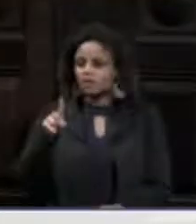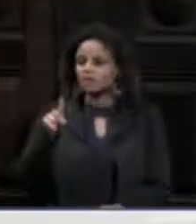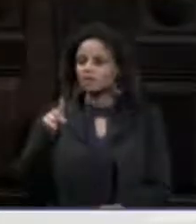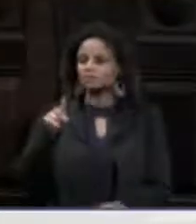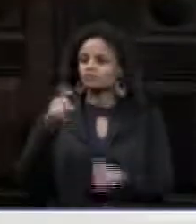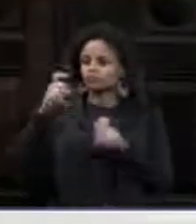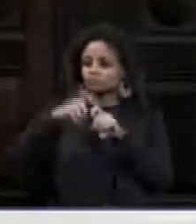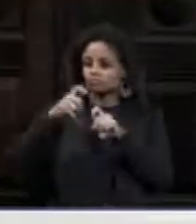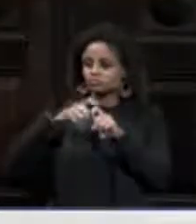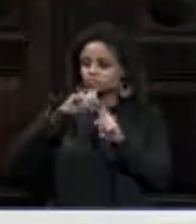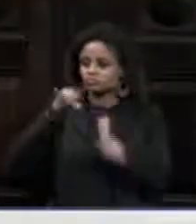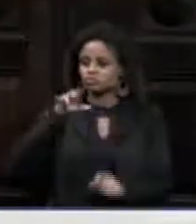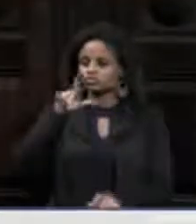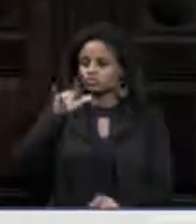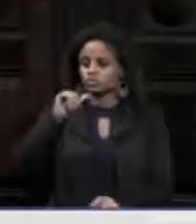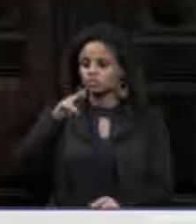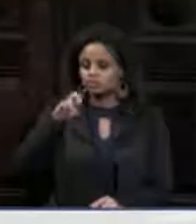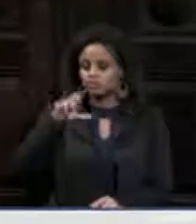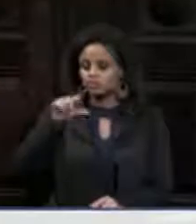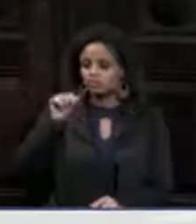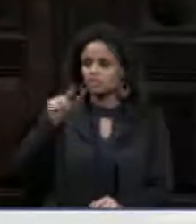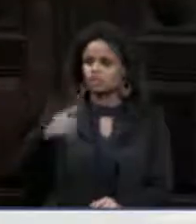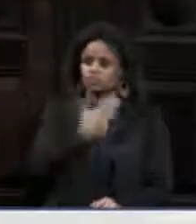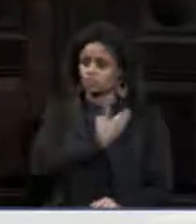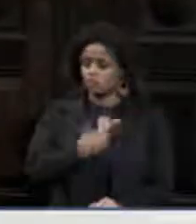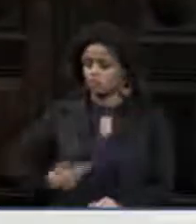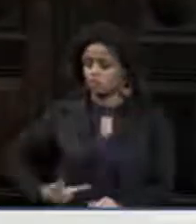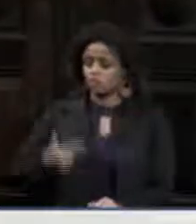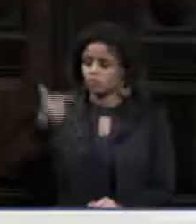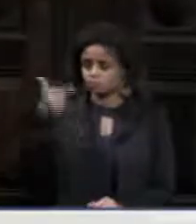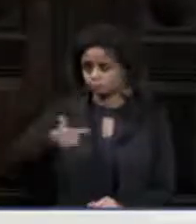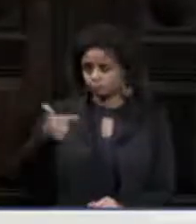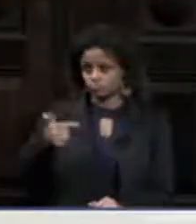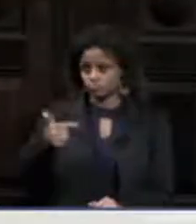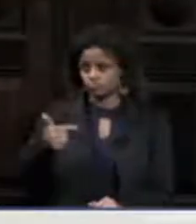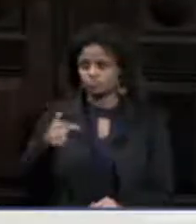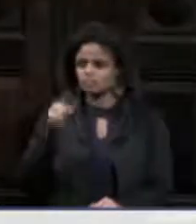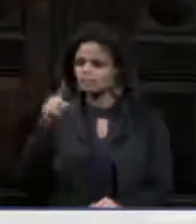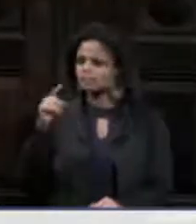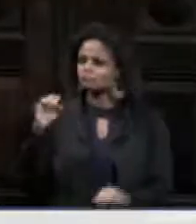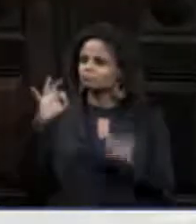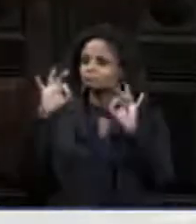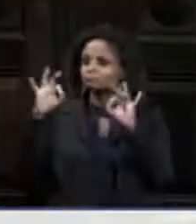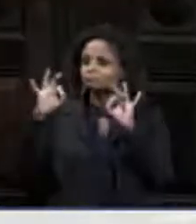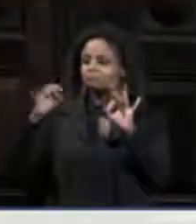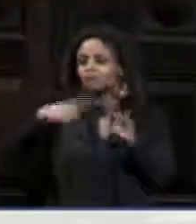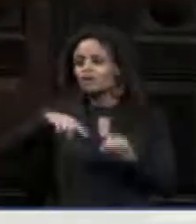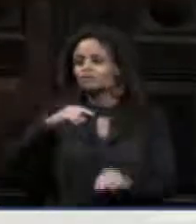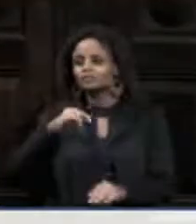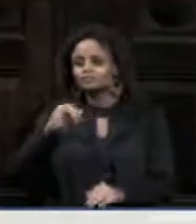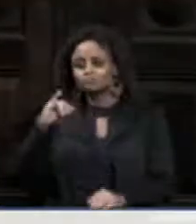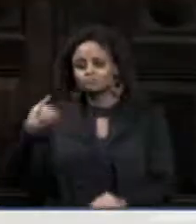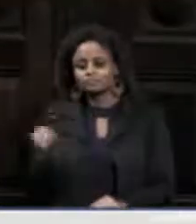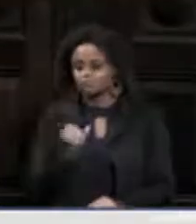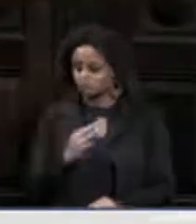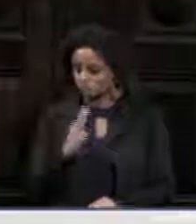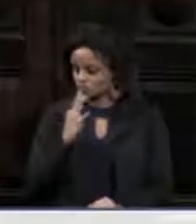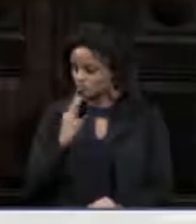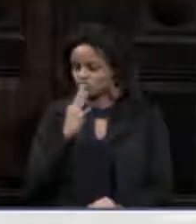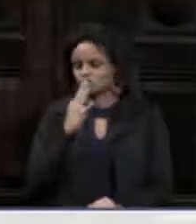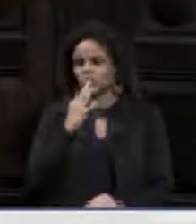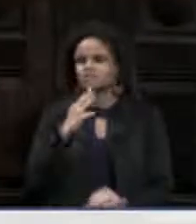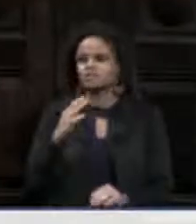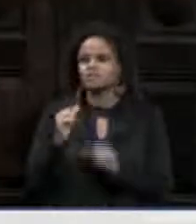vice-governador do Estado, essa figura humana formidável que a gente teve a oportunidade de conhecer e conviver aqui